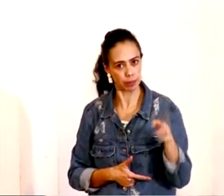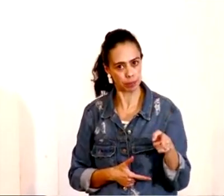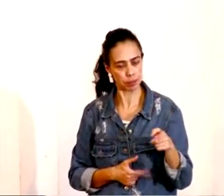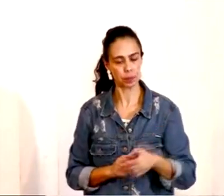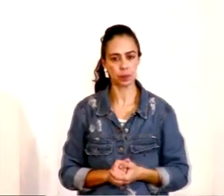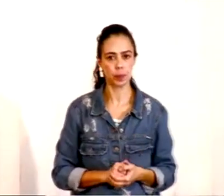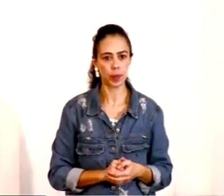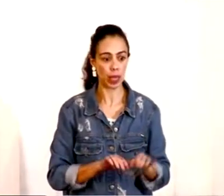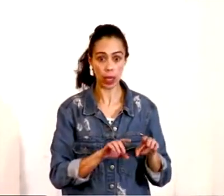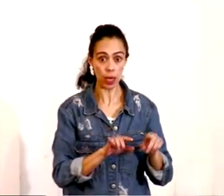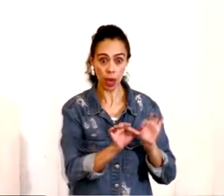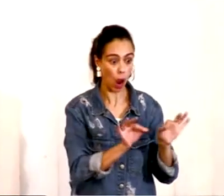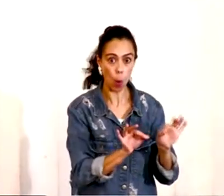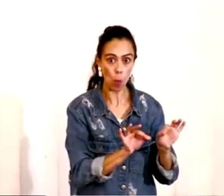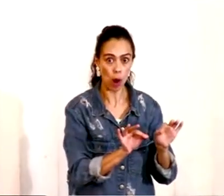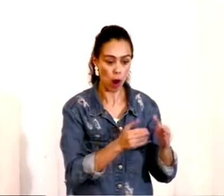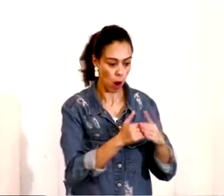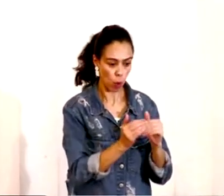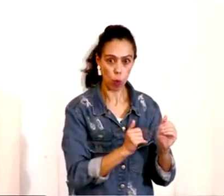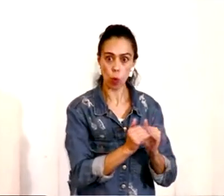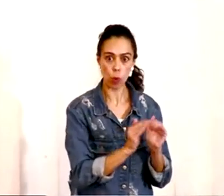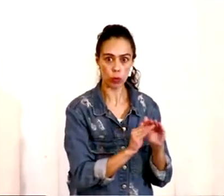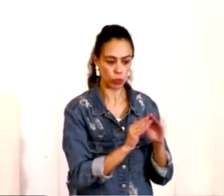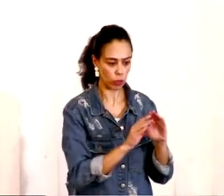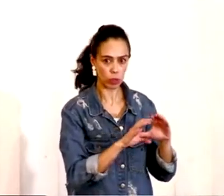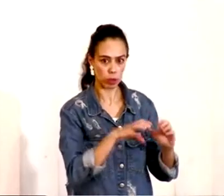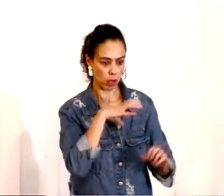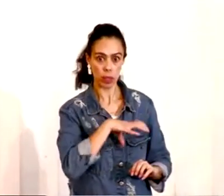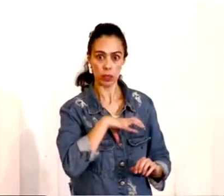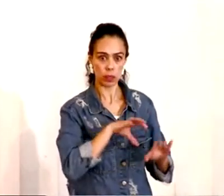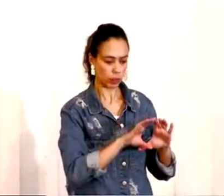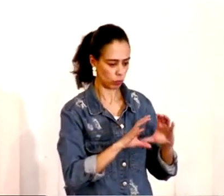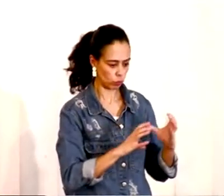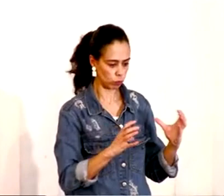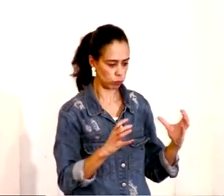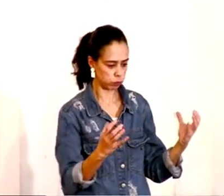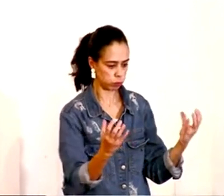fortificar uma cidade, desenvolver uma cidade para ele.